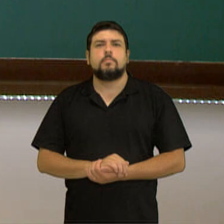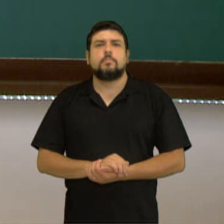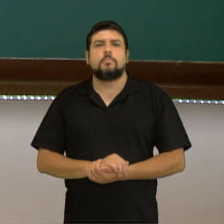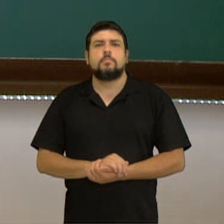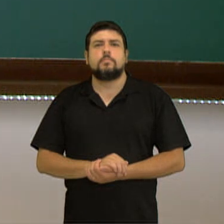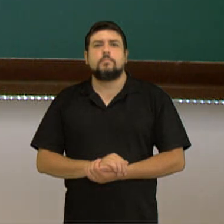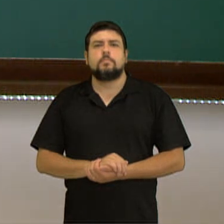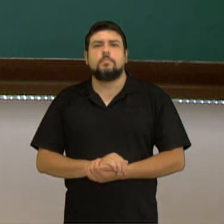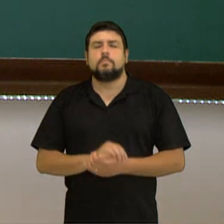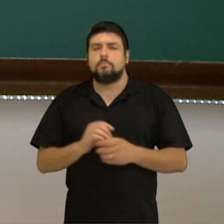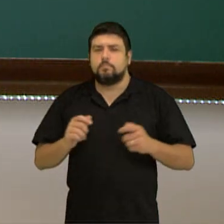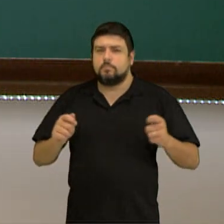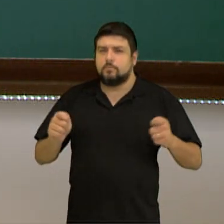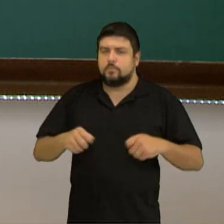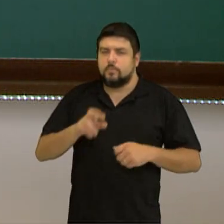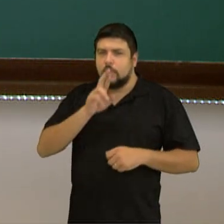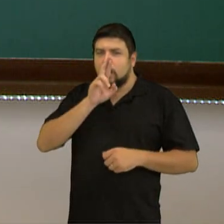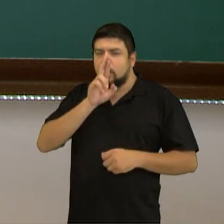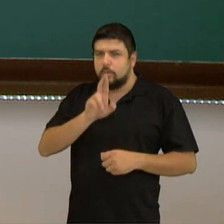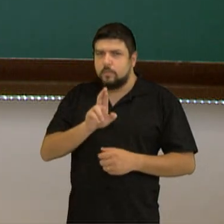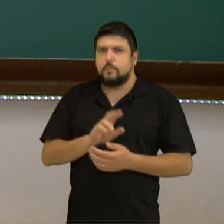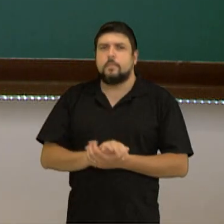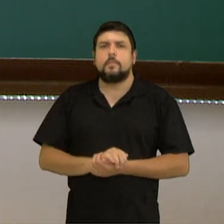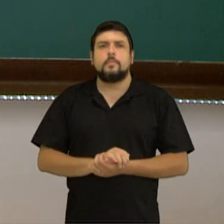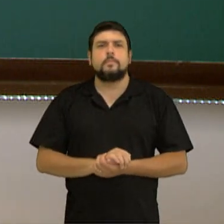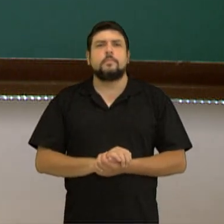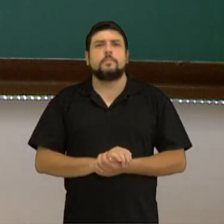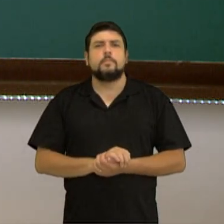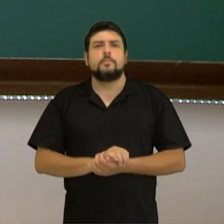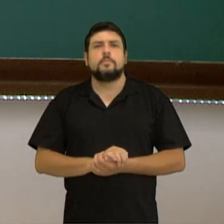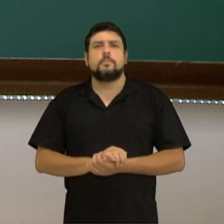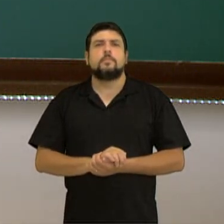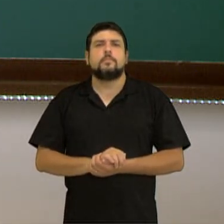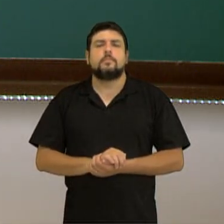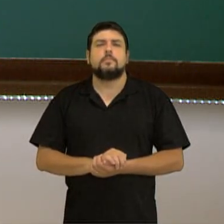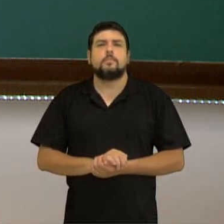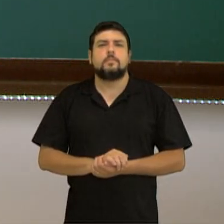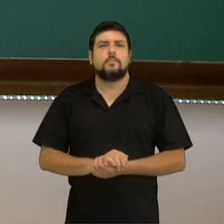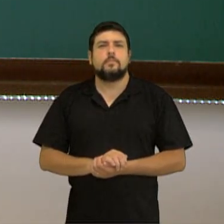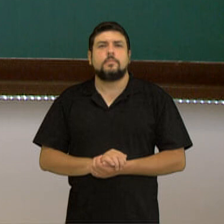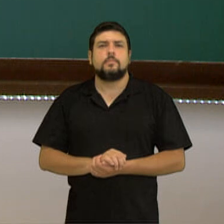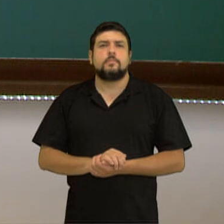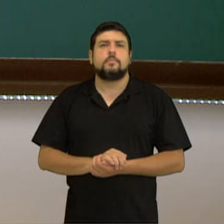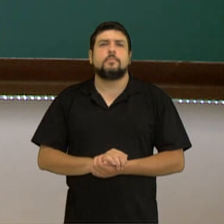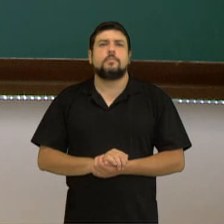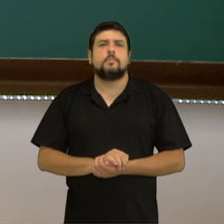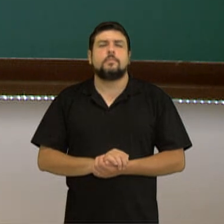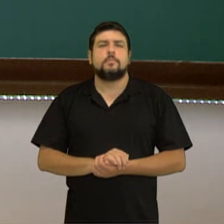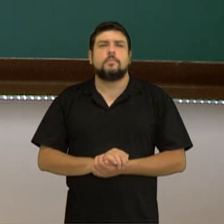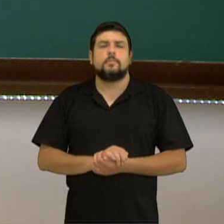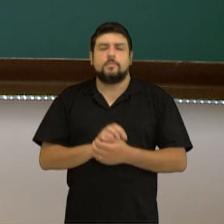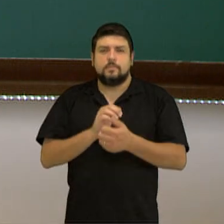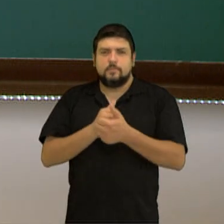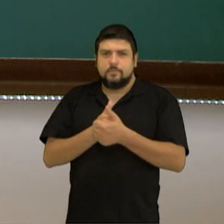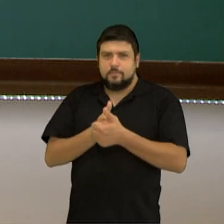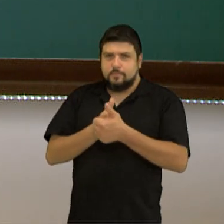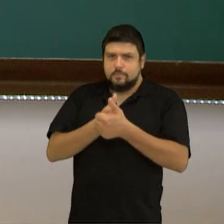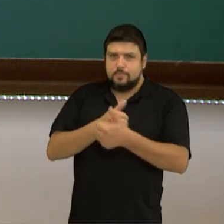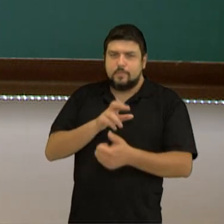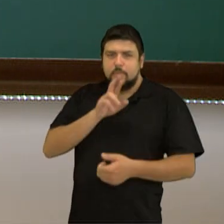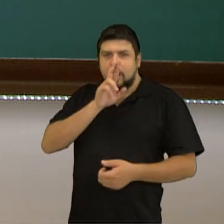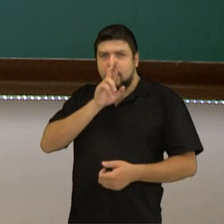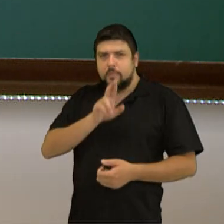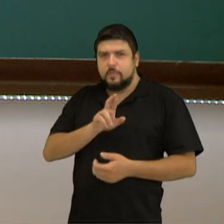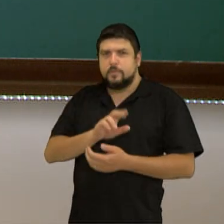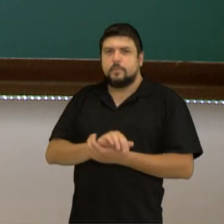Possíveis respostas aqui, gente, vamos ver. Is technology important in your life? Yes, it is. No, it isn't.